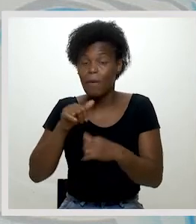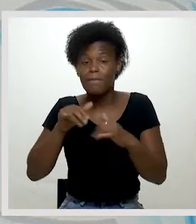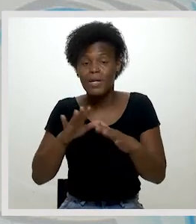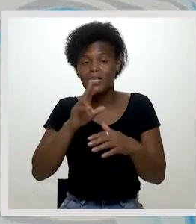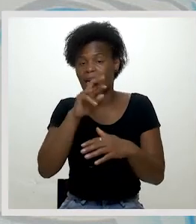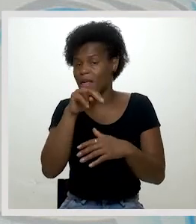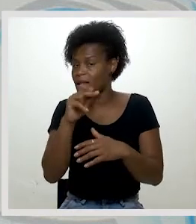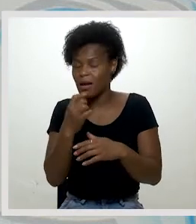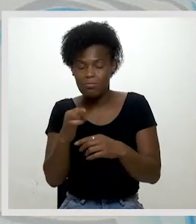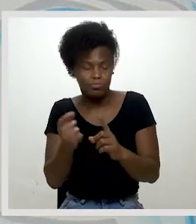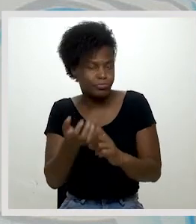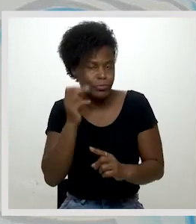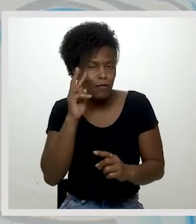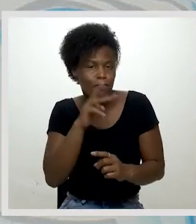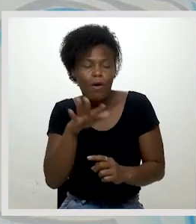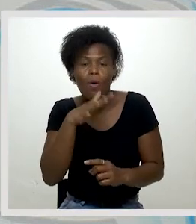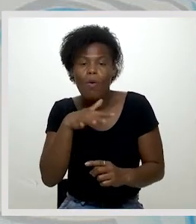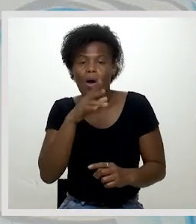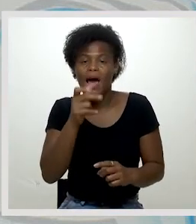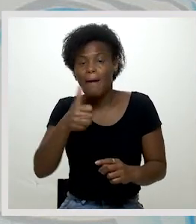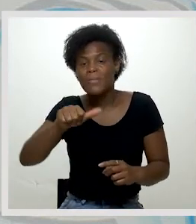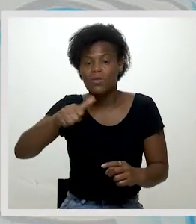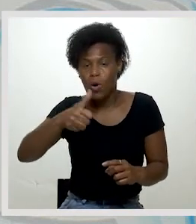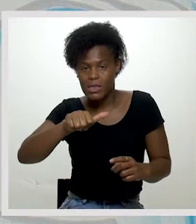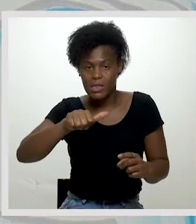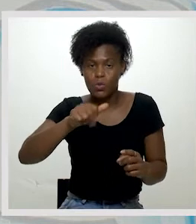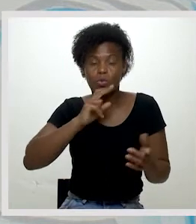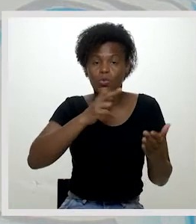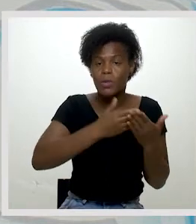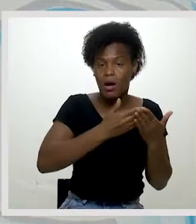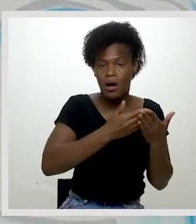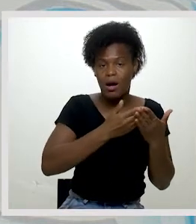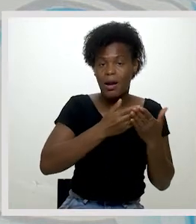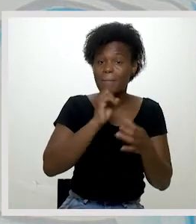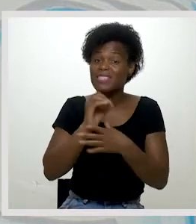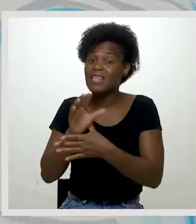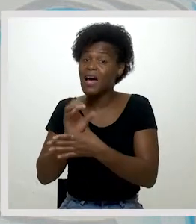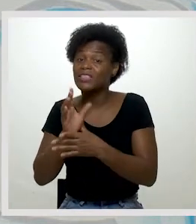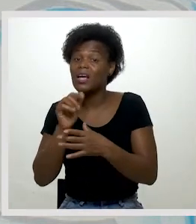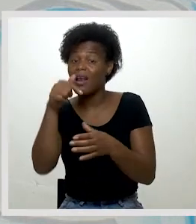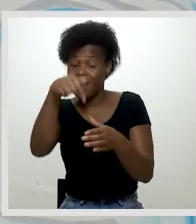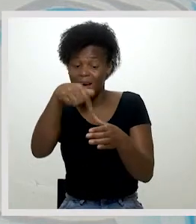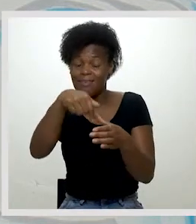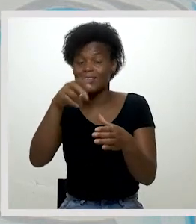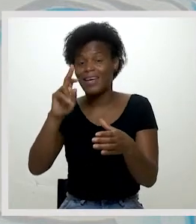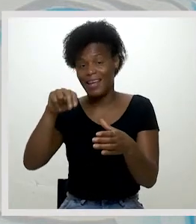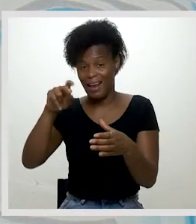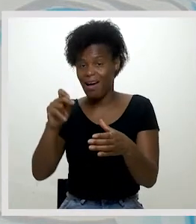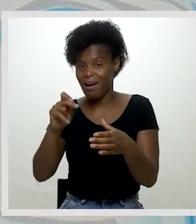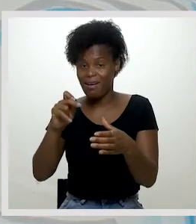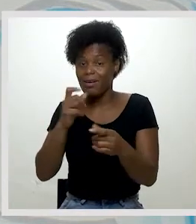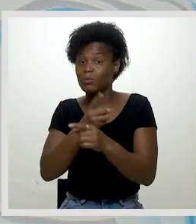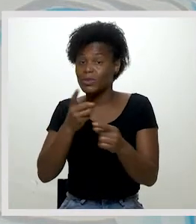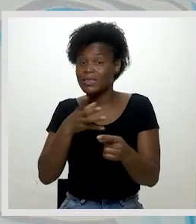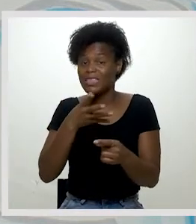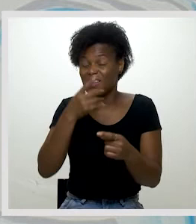RNA não conseguiria identificar os aminoácidos correspondentes à mensagem que estava ali no RNA. Então, por isso